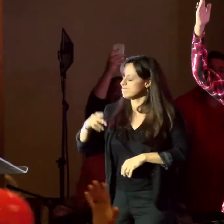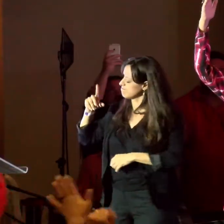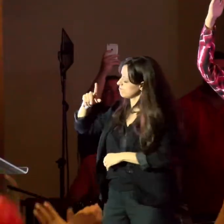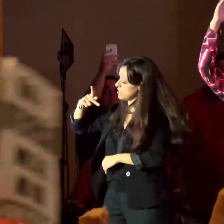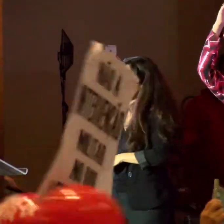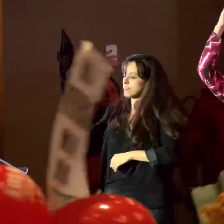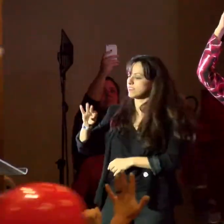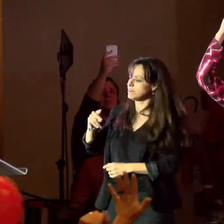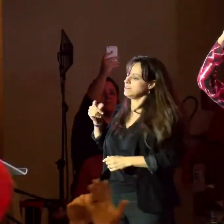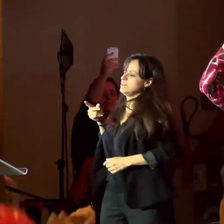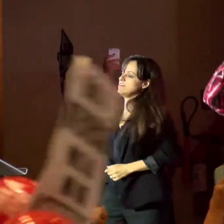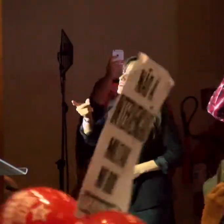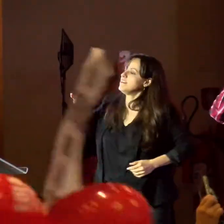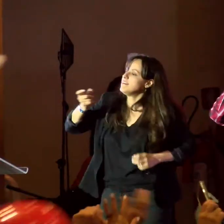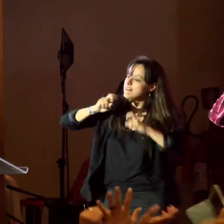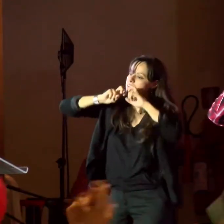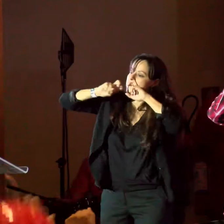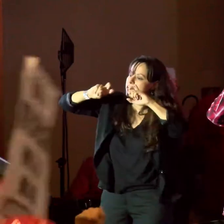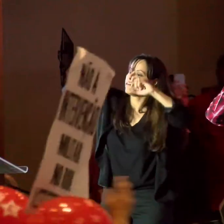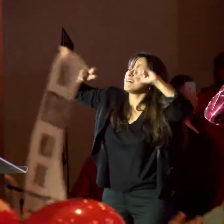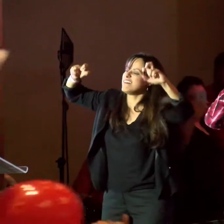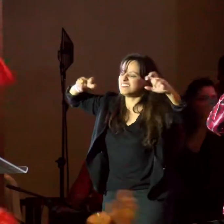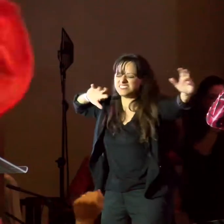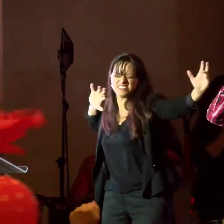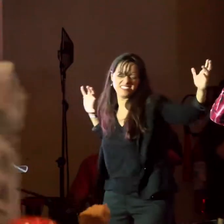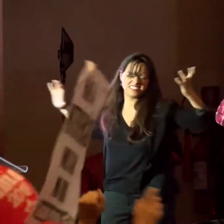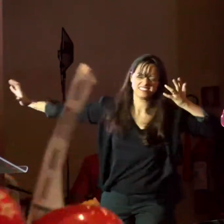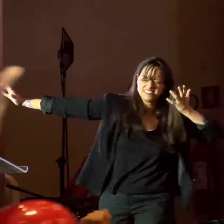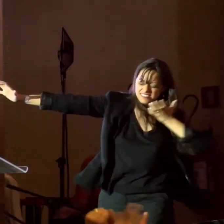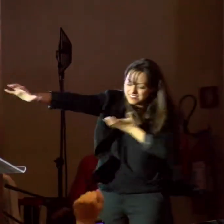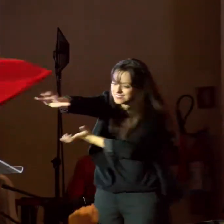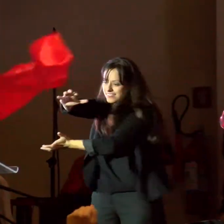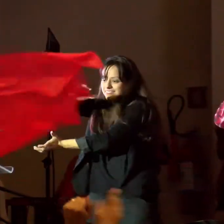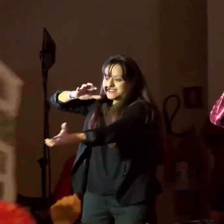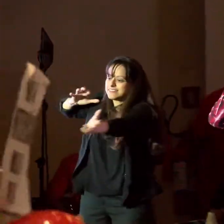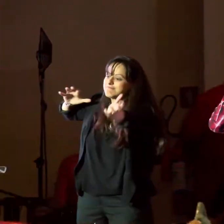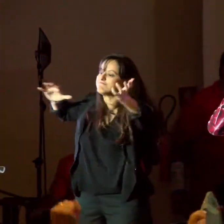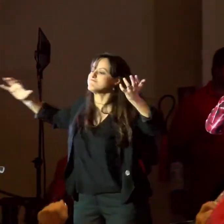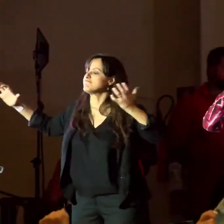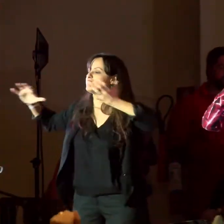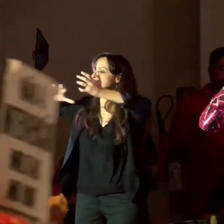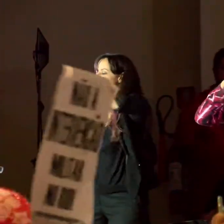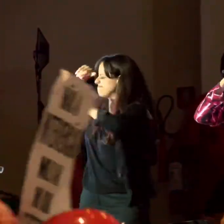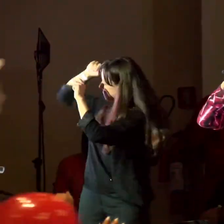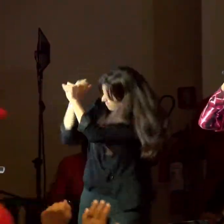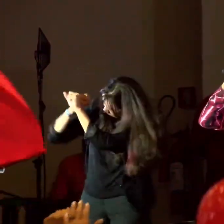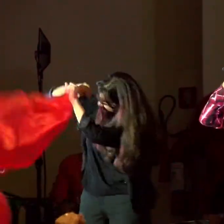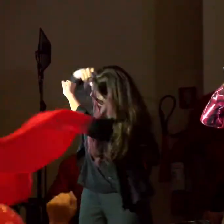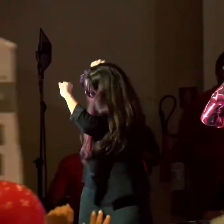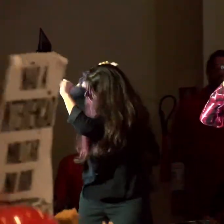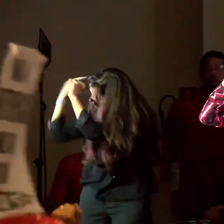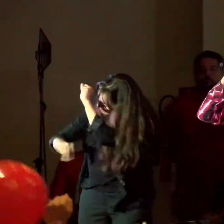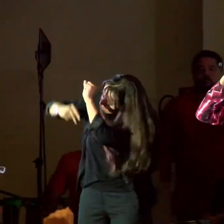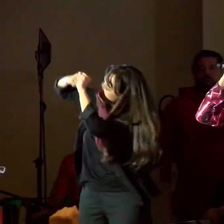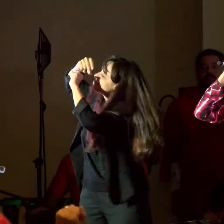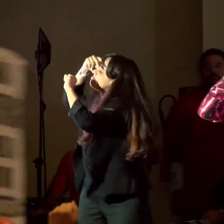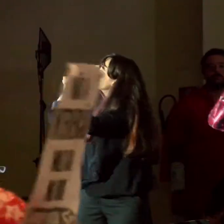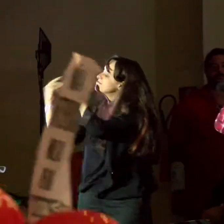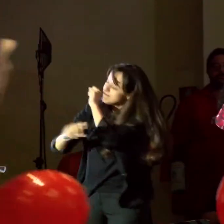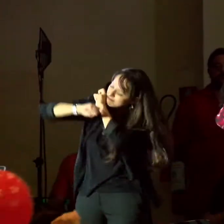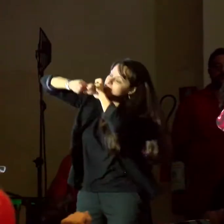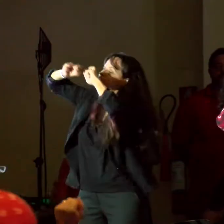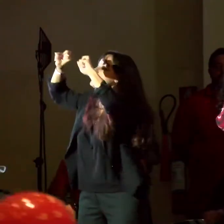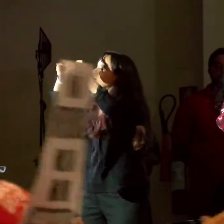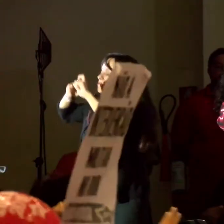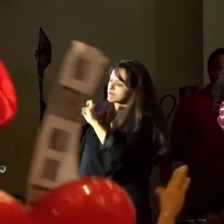Nebeitoou um canto de revolta pelos ares no quilombo dos Palmares, onde se refugiou.